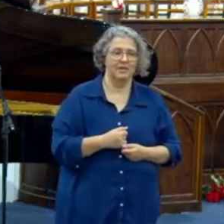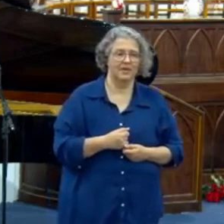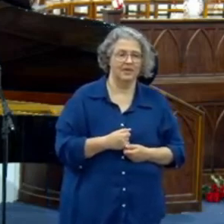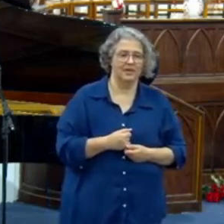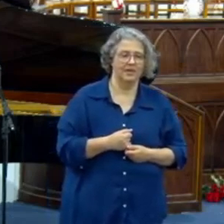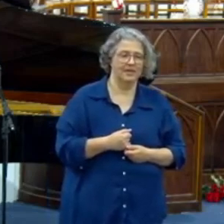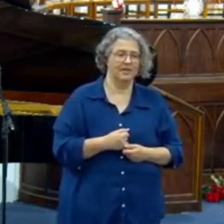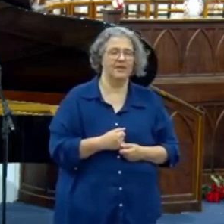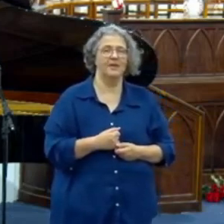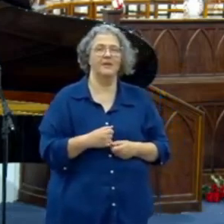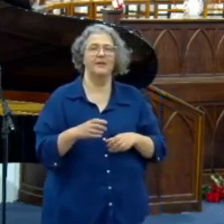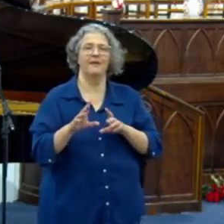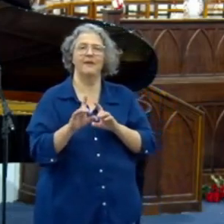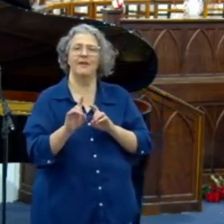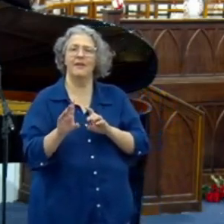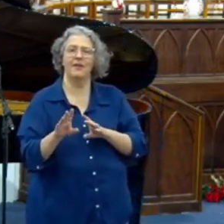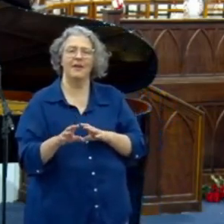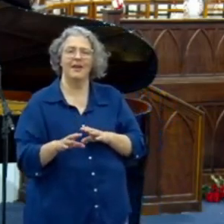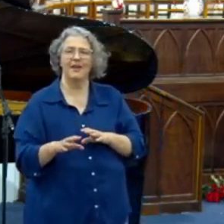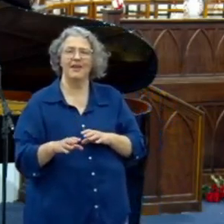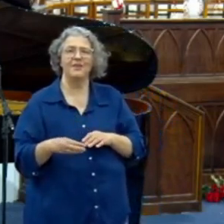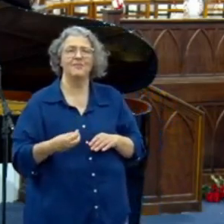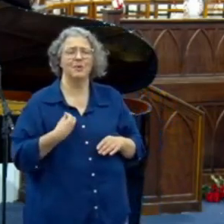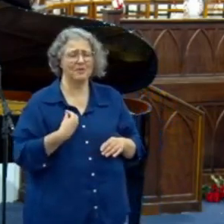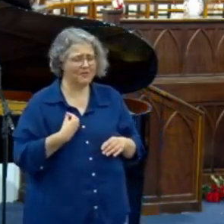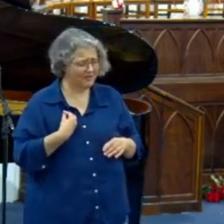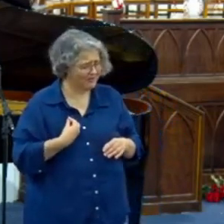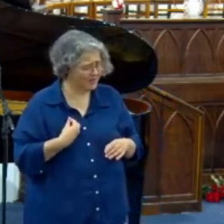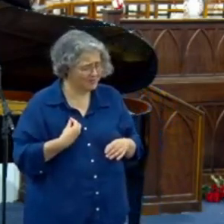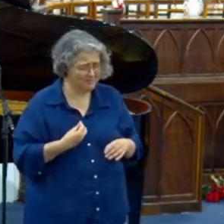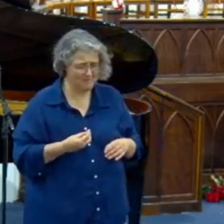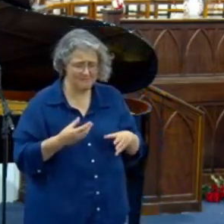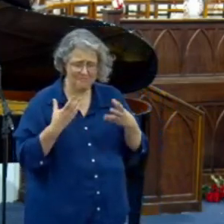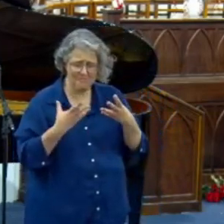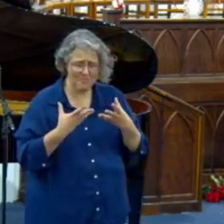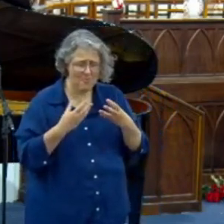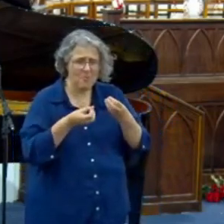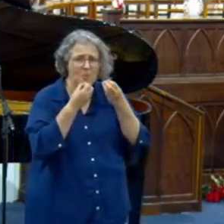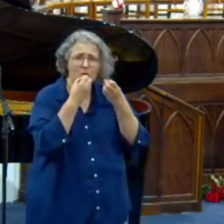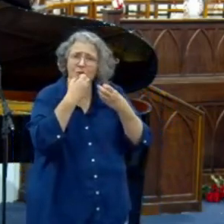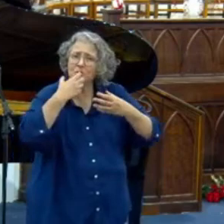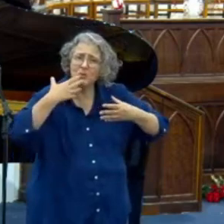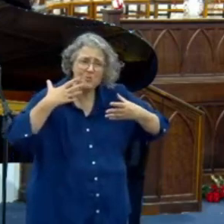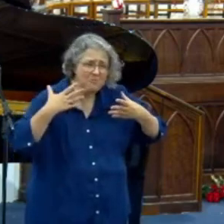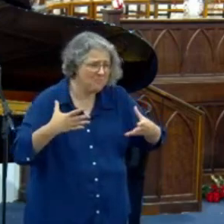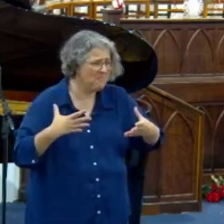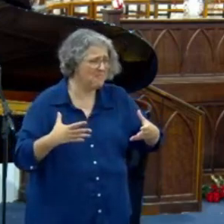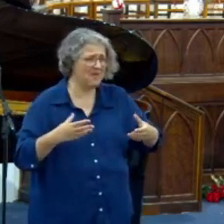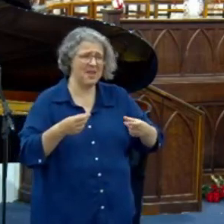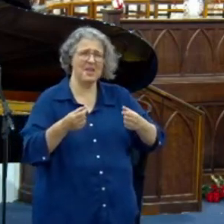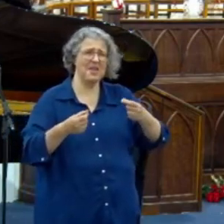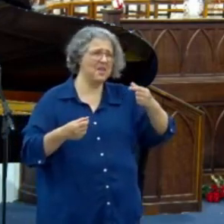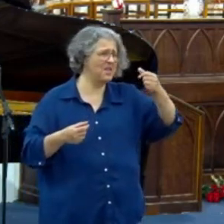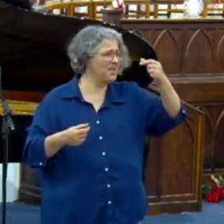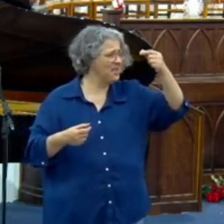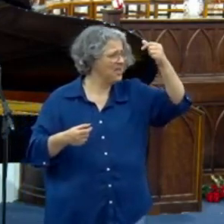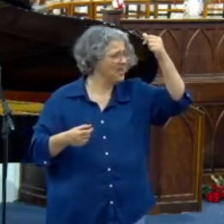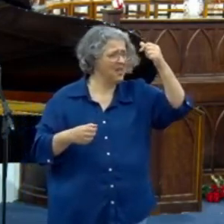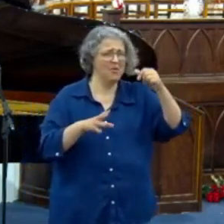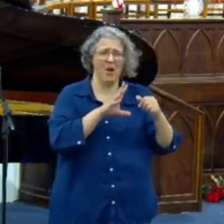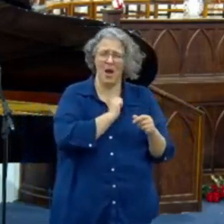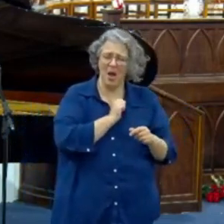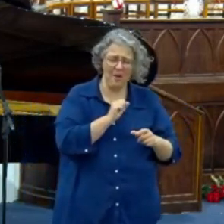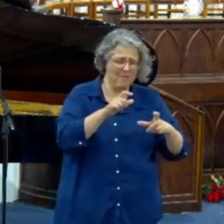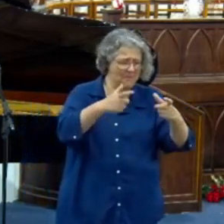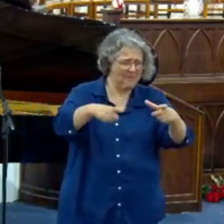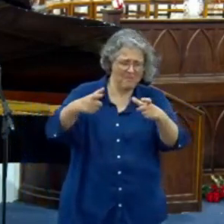Tiago. Pode ter vivido maravilhosamente bem durante a sua vida com as suas propriedades, amou suas